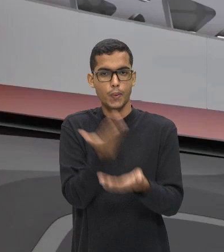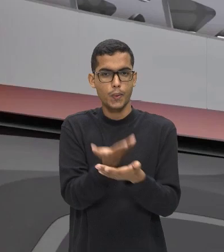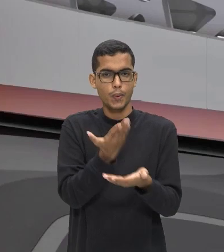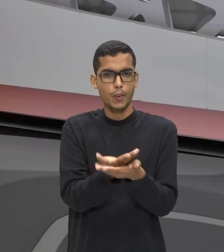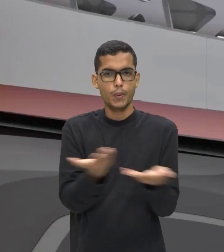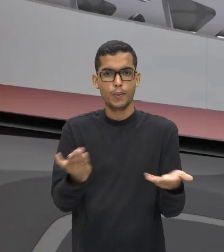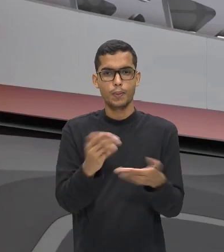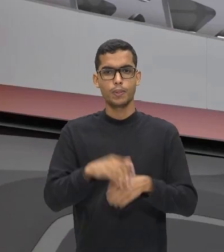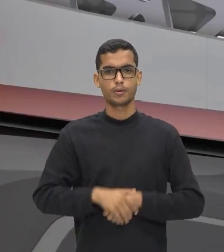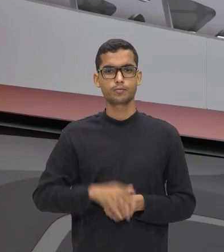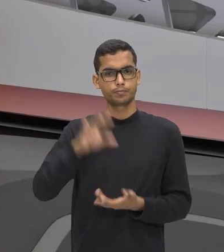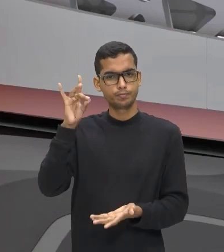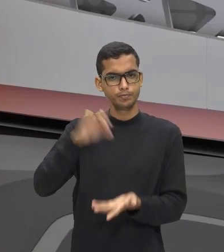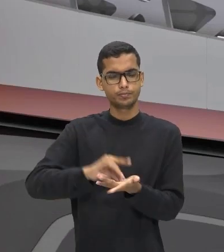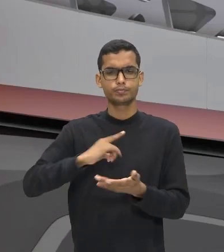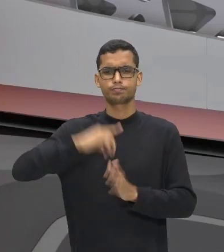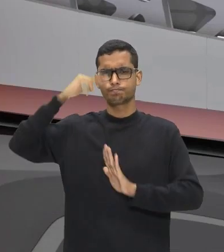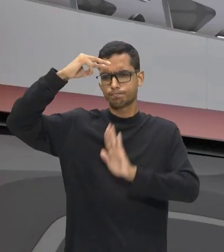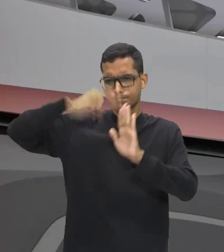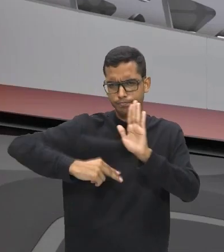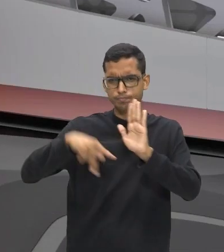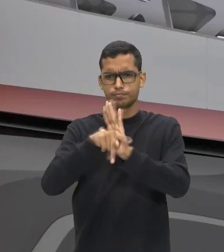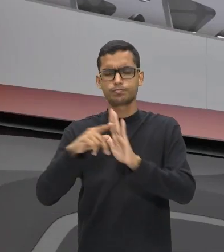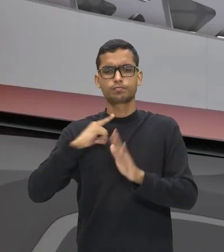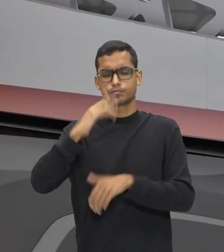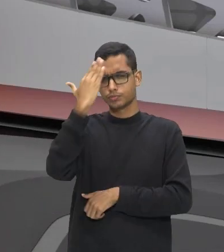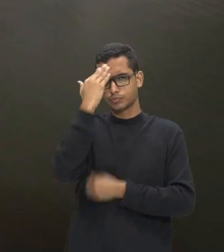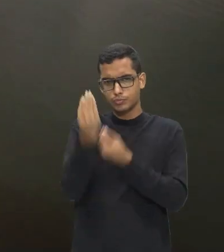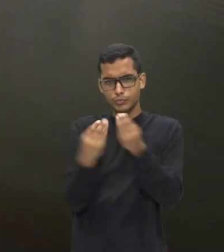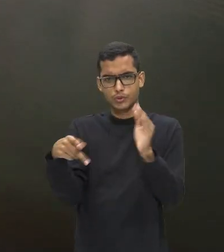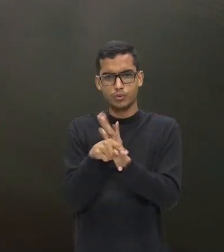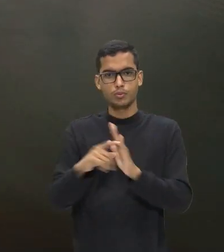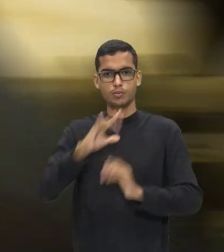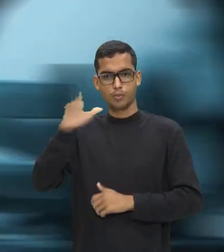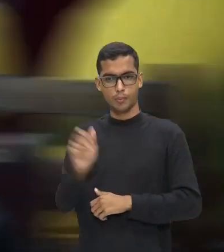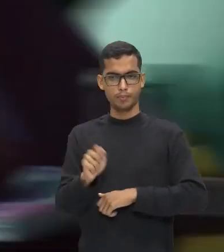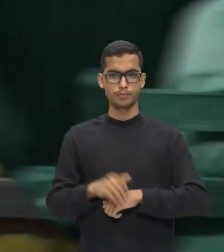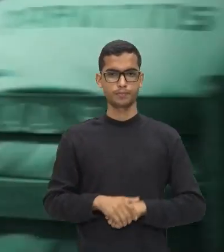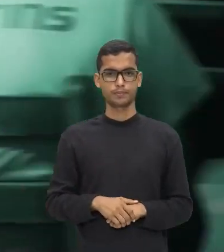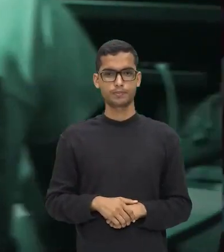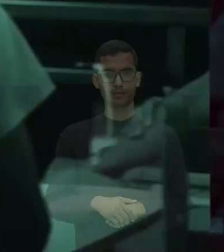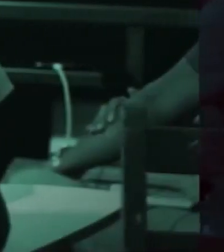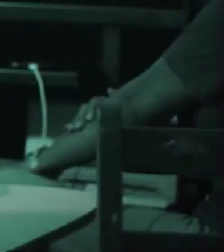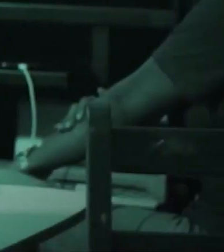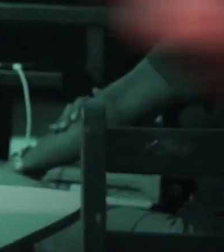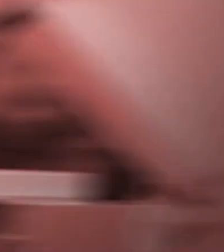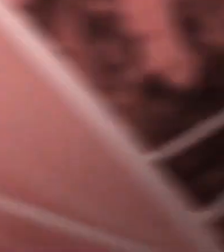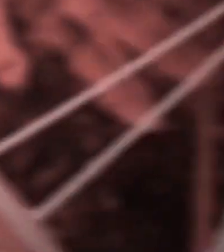partir leitores fluentes do nosso mapa.